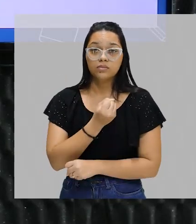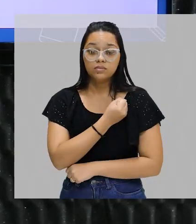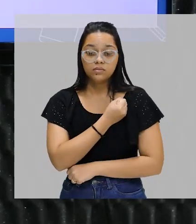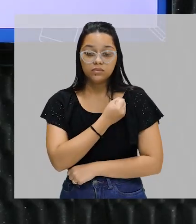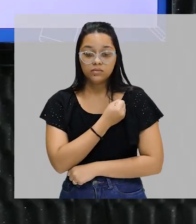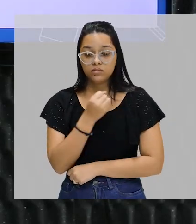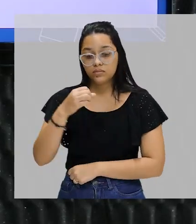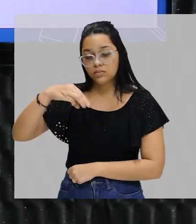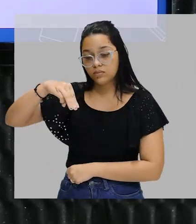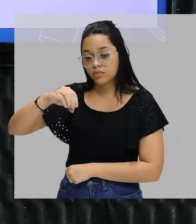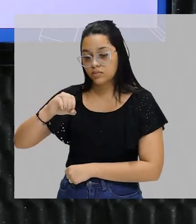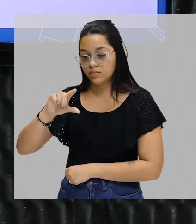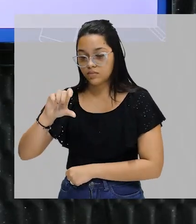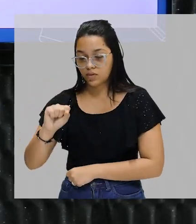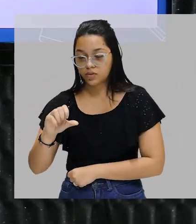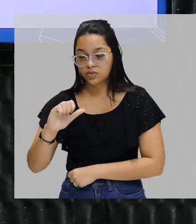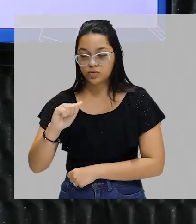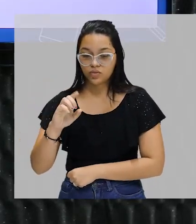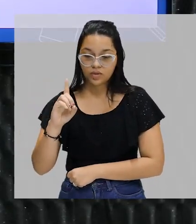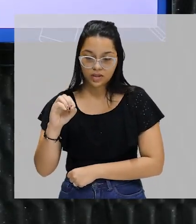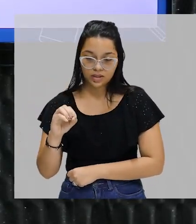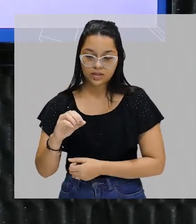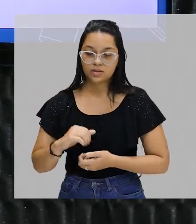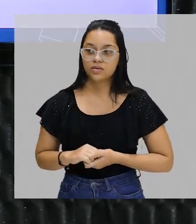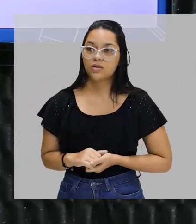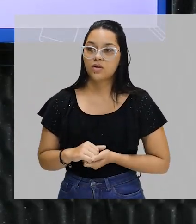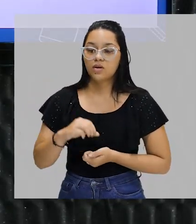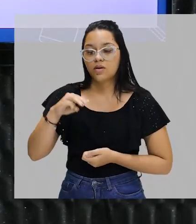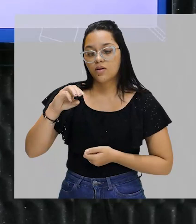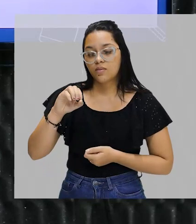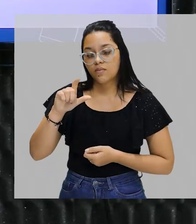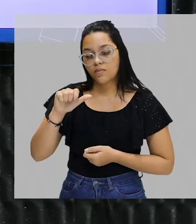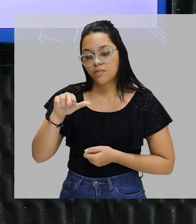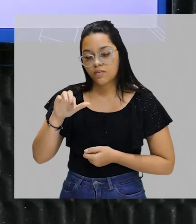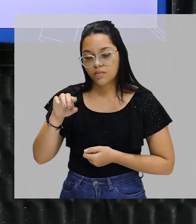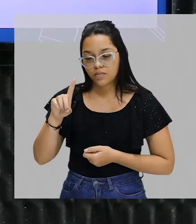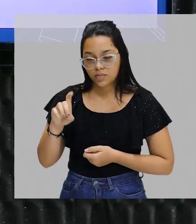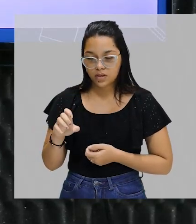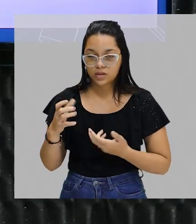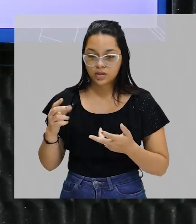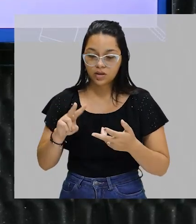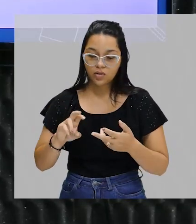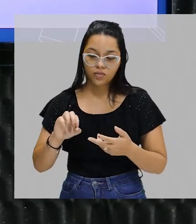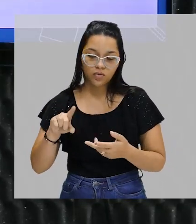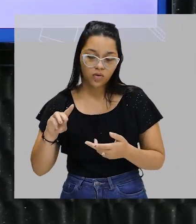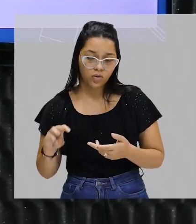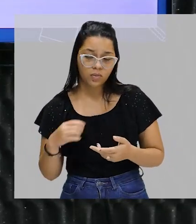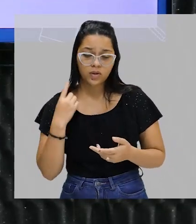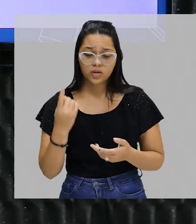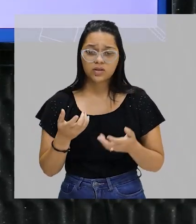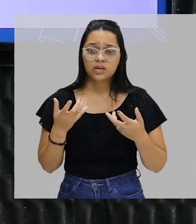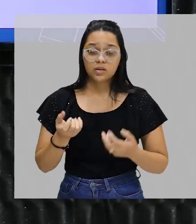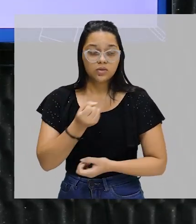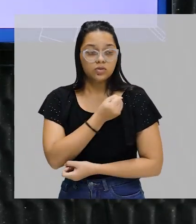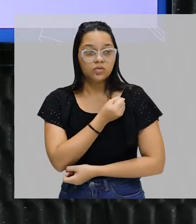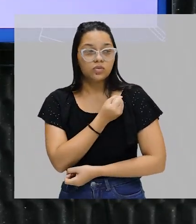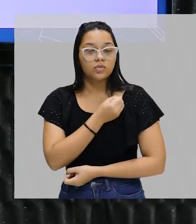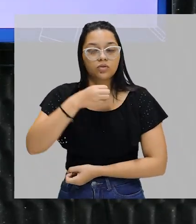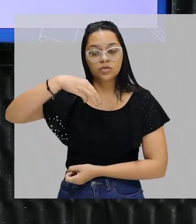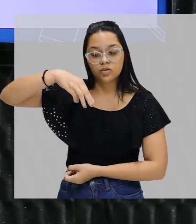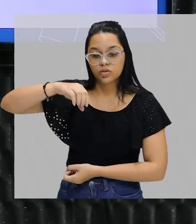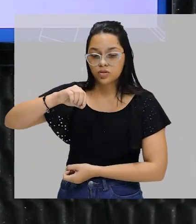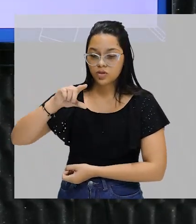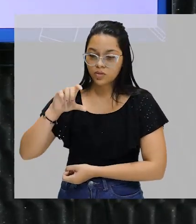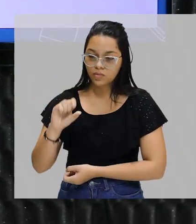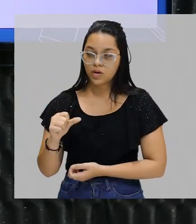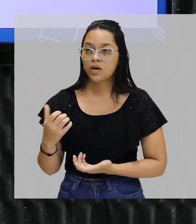do ácido. Molaridade, número de mols sobre o volume. Como queremos o número de mols,